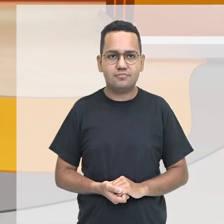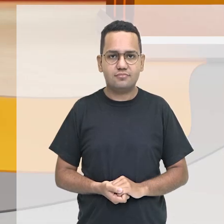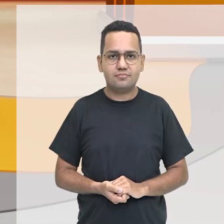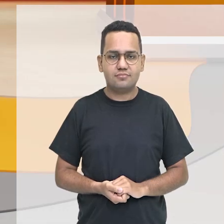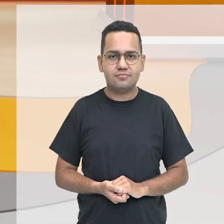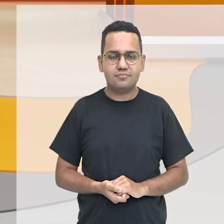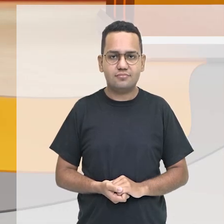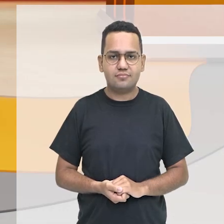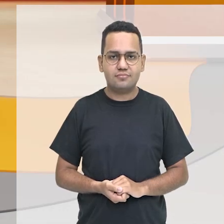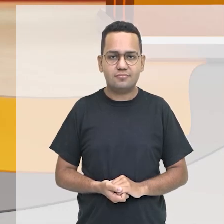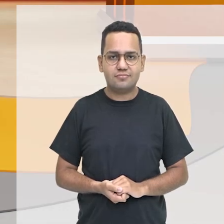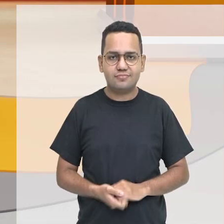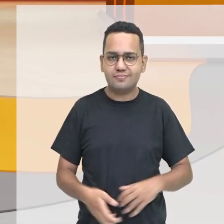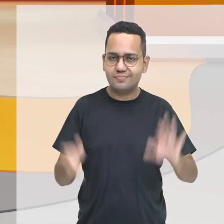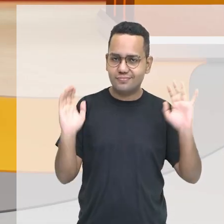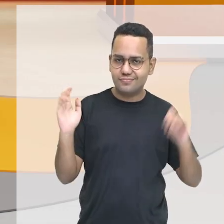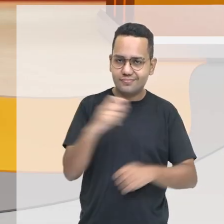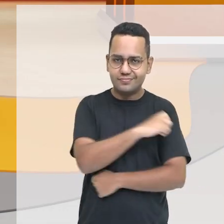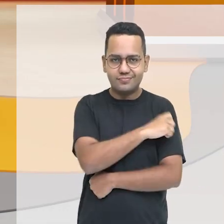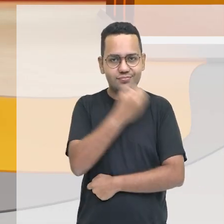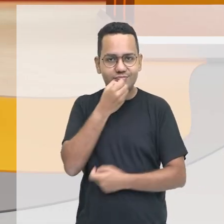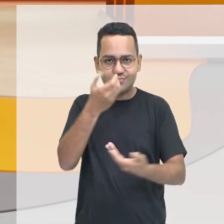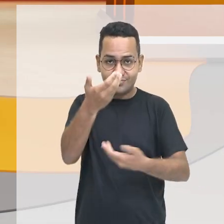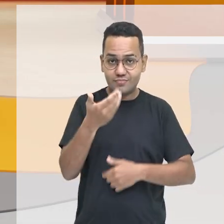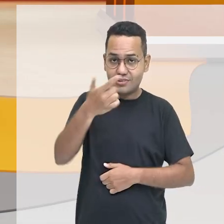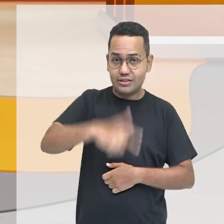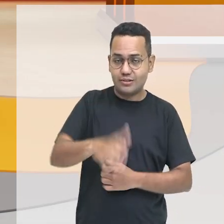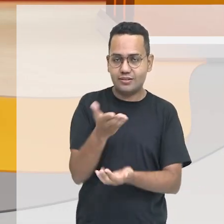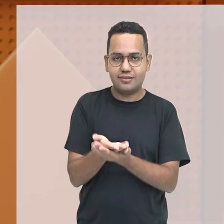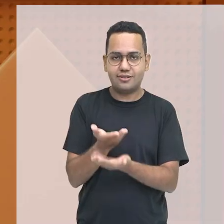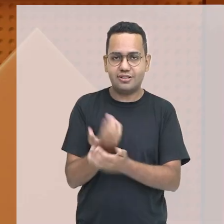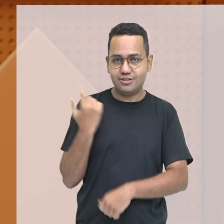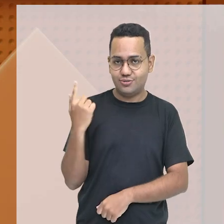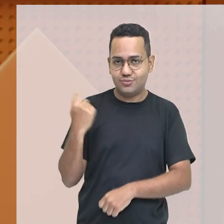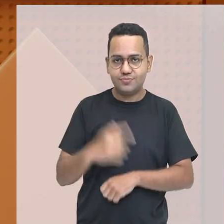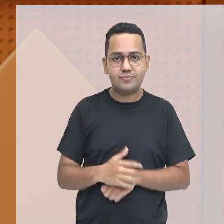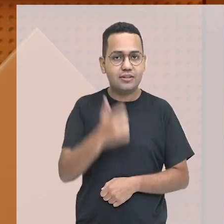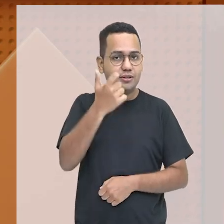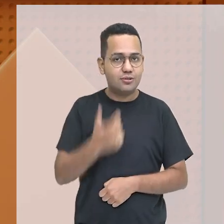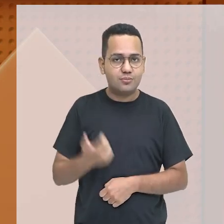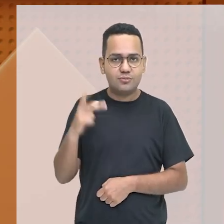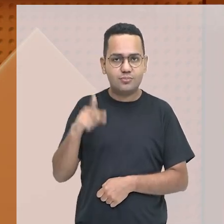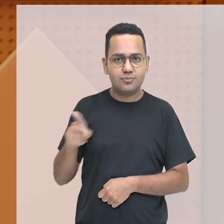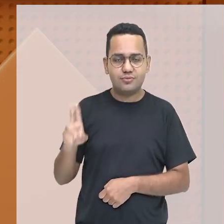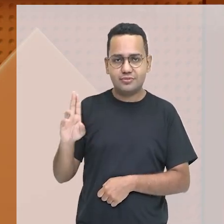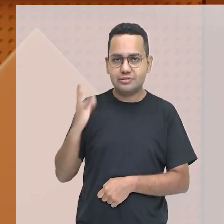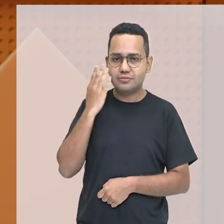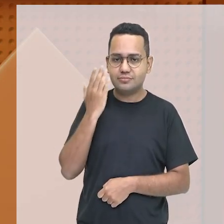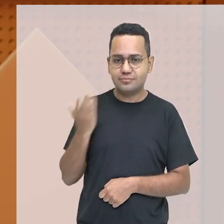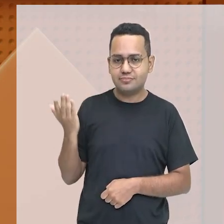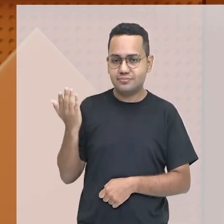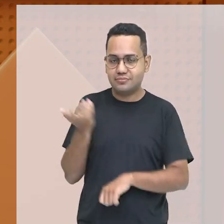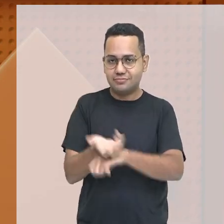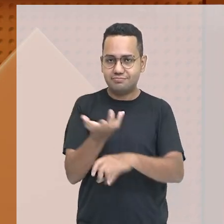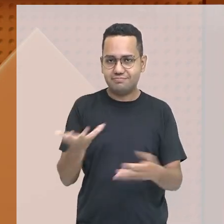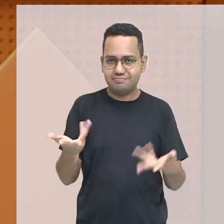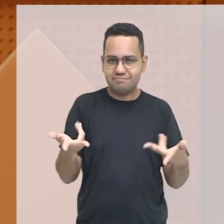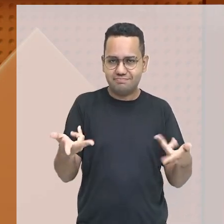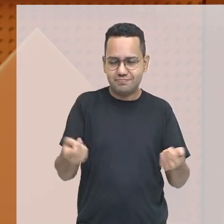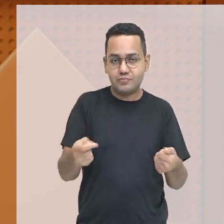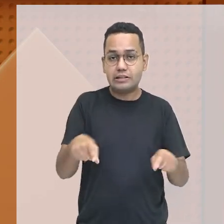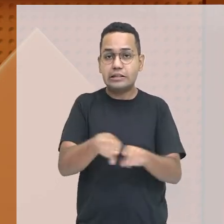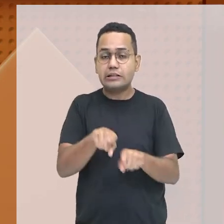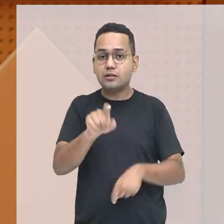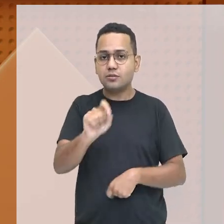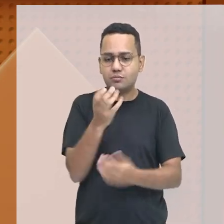Olá, sejam muito bem-vindos a mais uma aula de Geografia. Eu sou o professor Alexandre Donato, desta que é a disciplina que